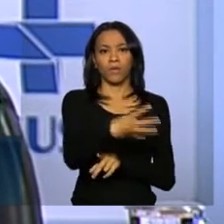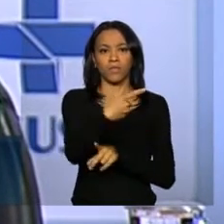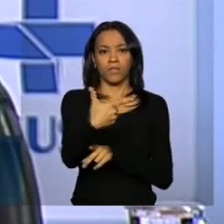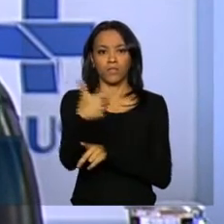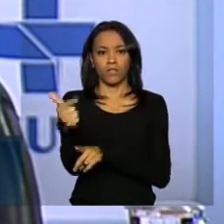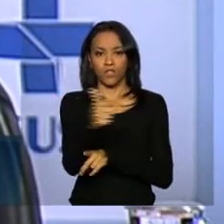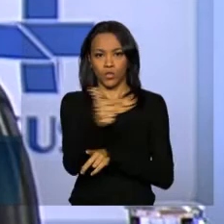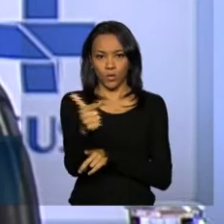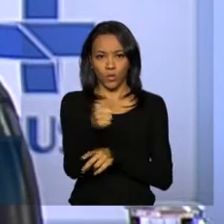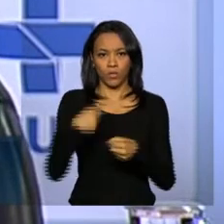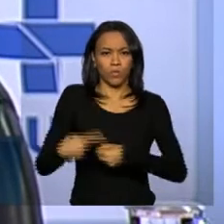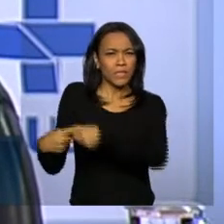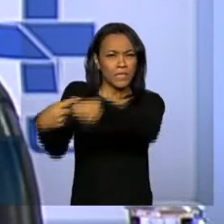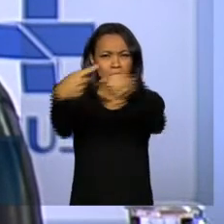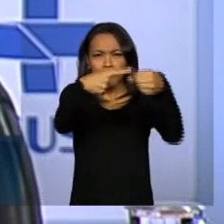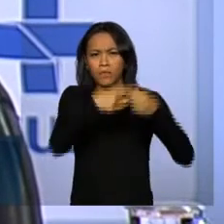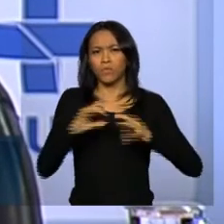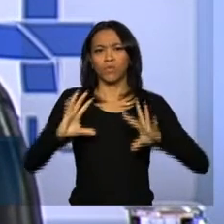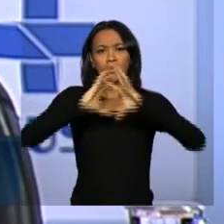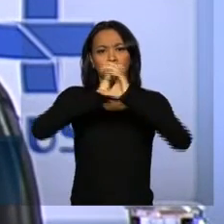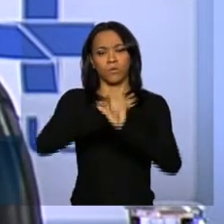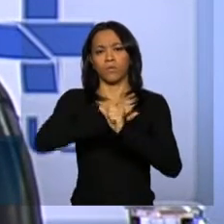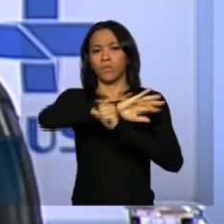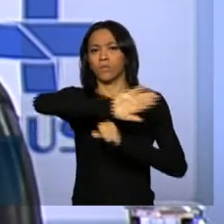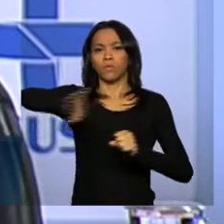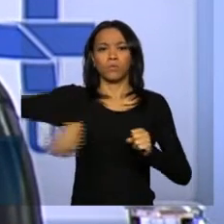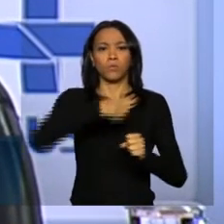422 municípios, num total de